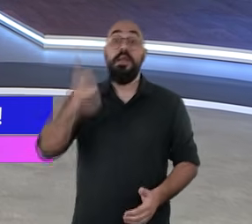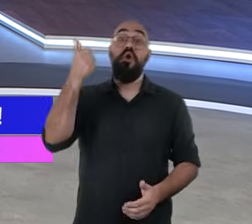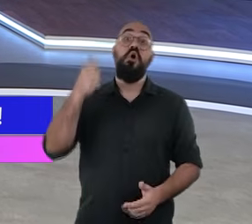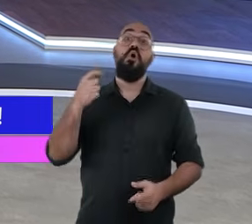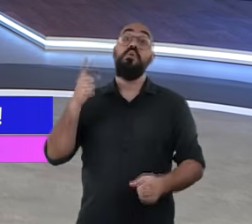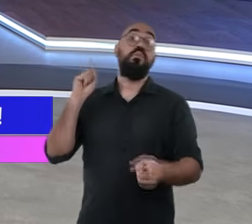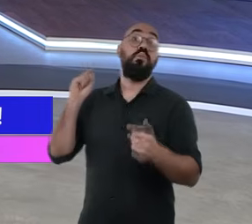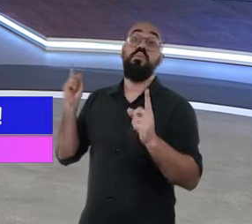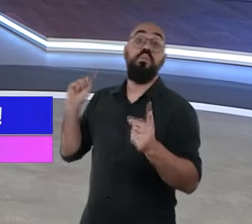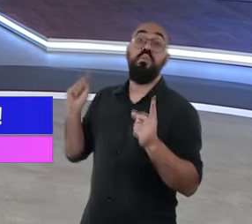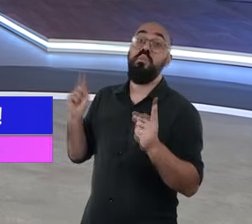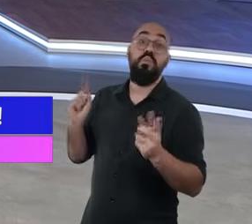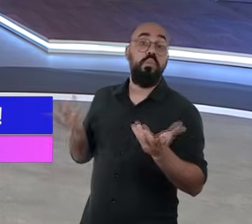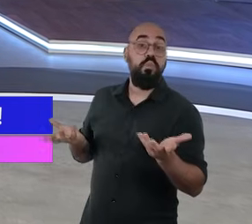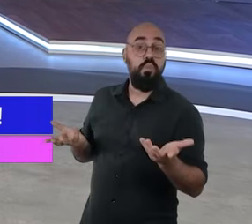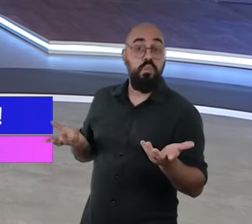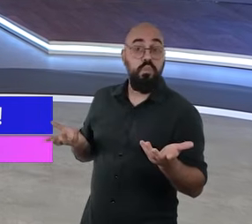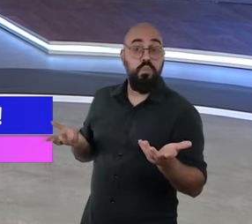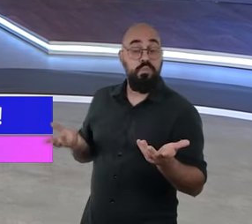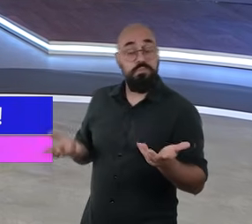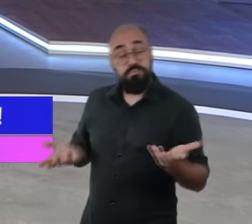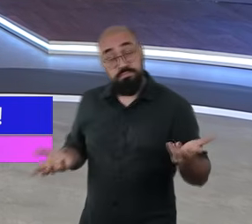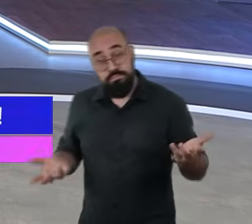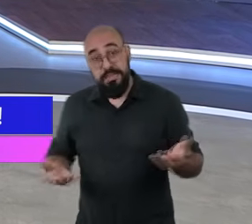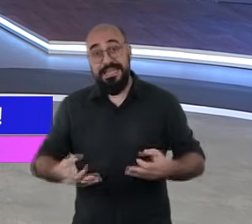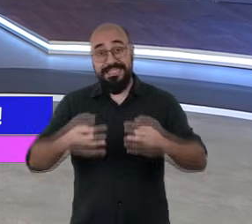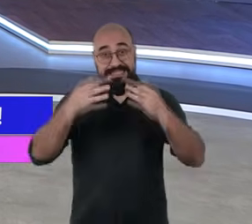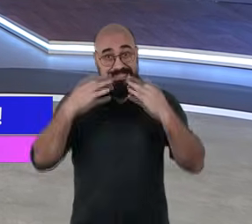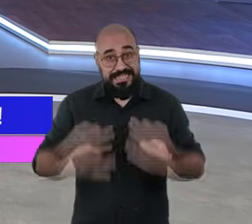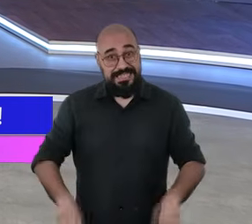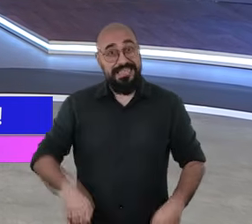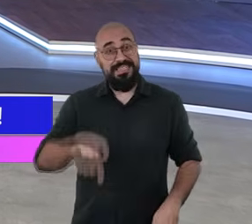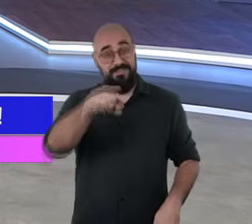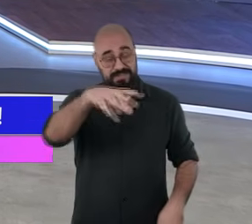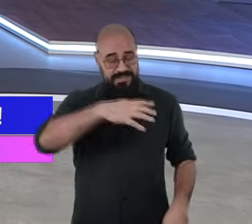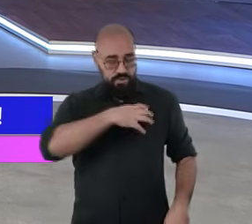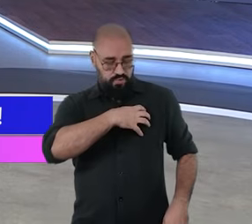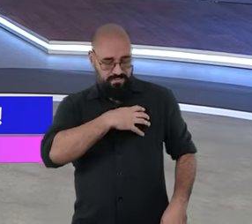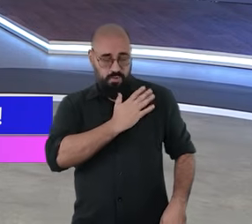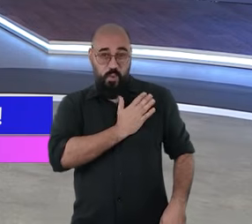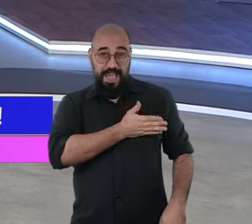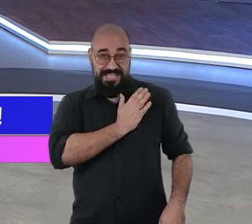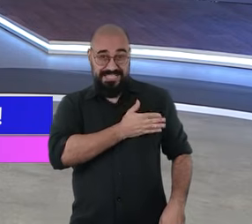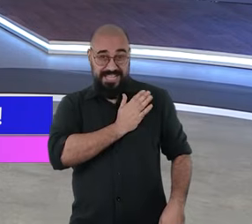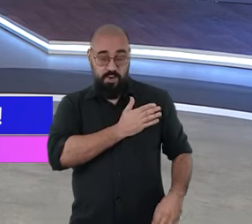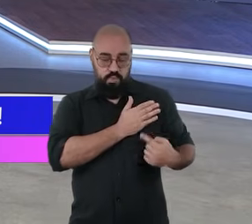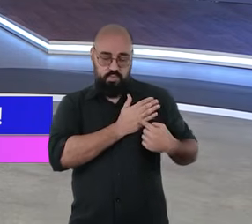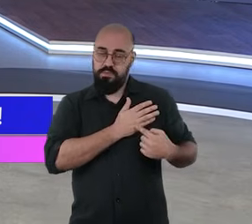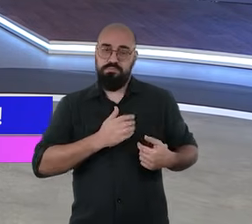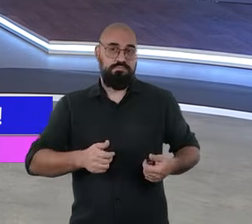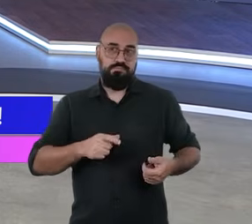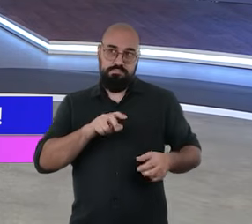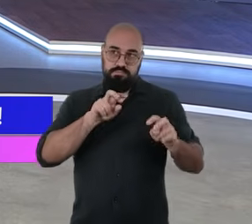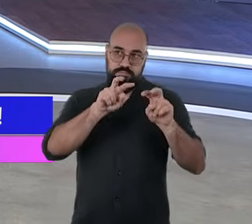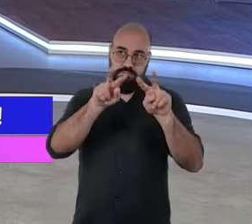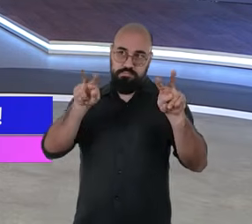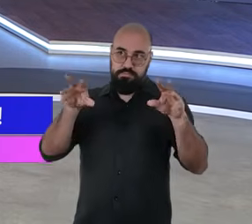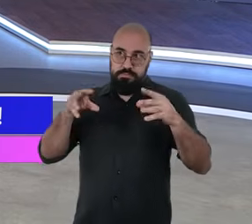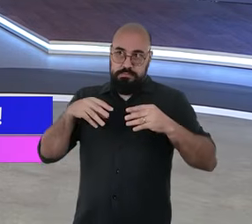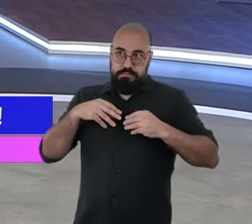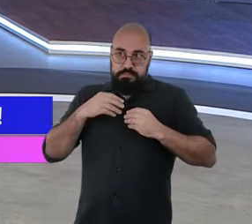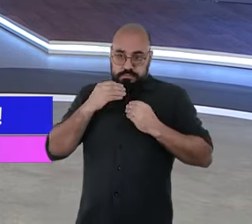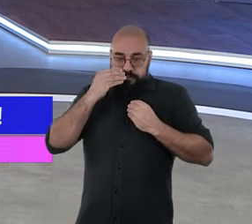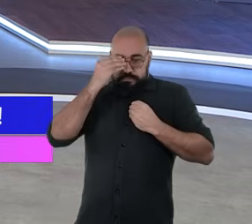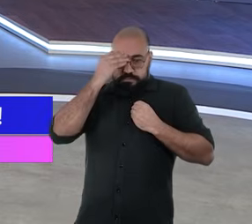informações que temos, eu tenho certeza que o sentimento que você tem no seu coração é que o mundo não está melhor. O mundo está ficando cada